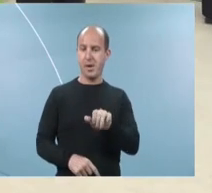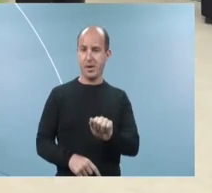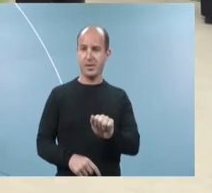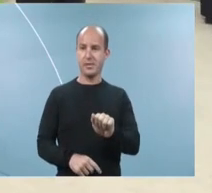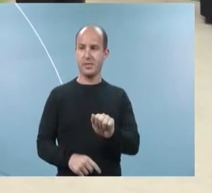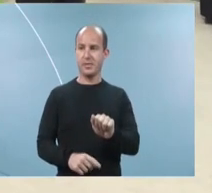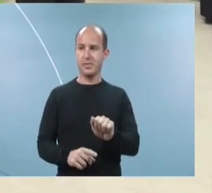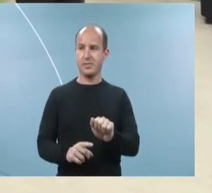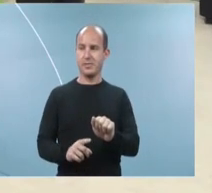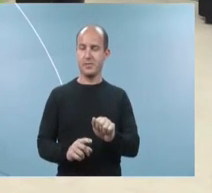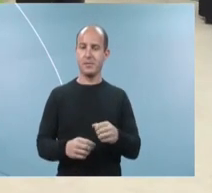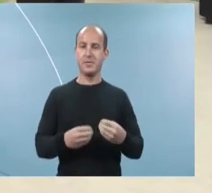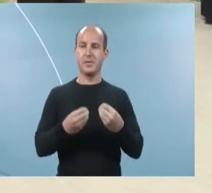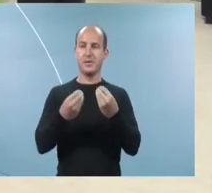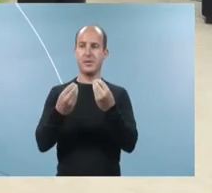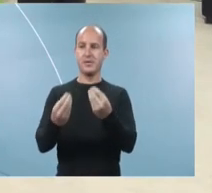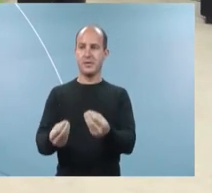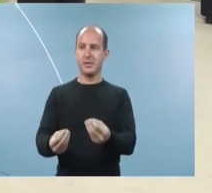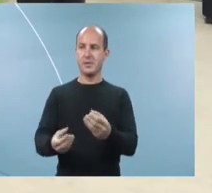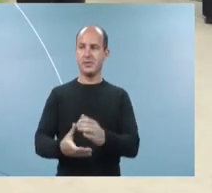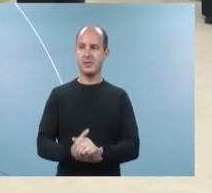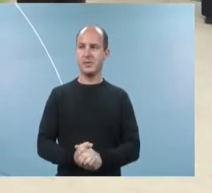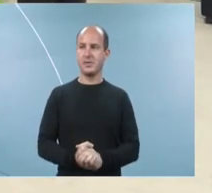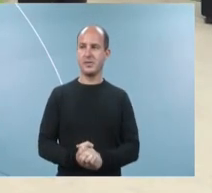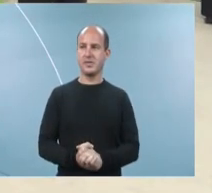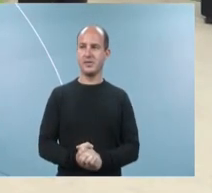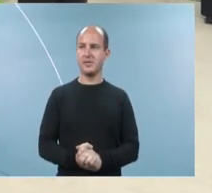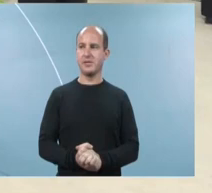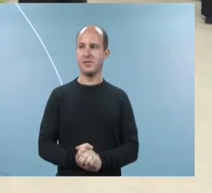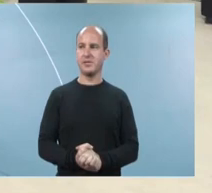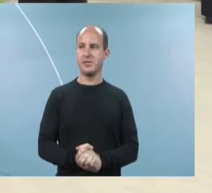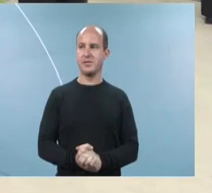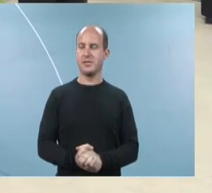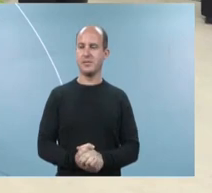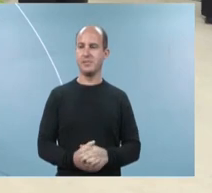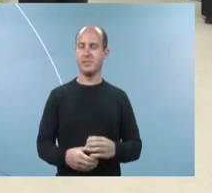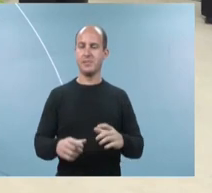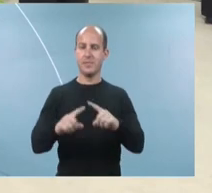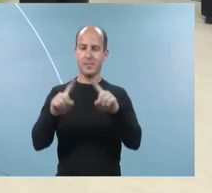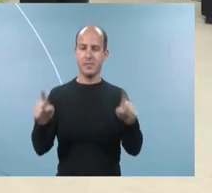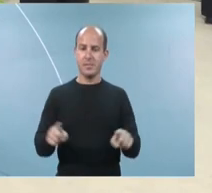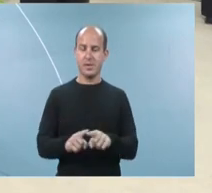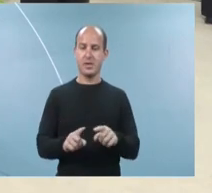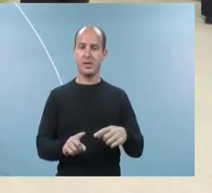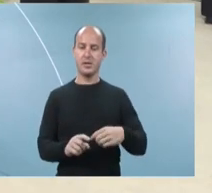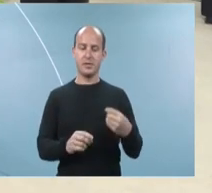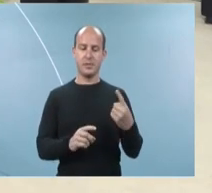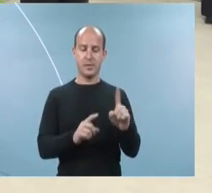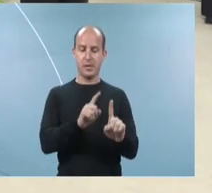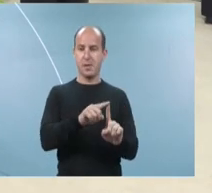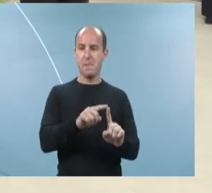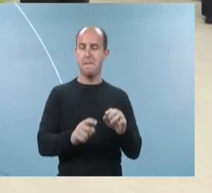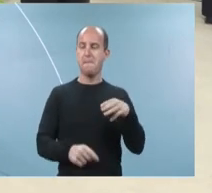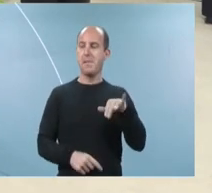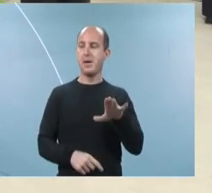Graças Leal, fazer entrega da placa à senhora Maria Dulce da Silva